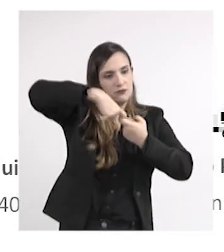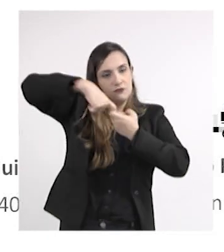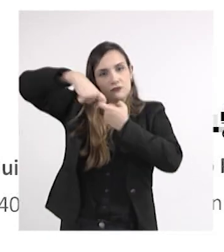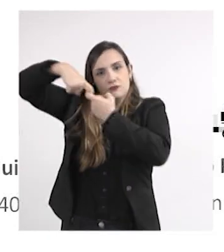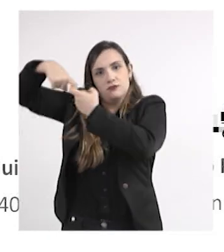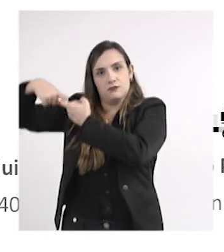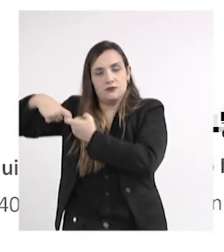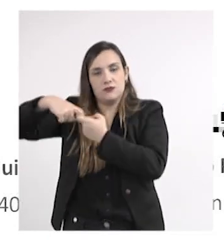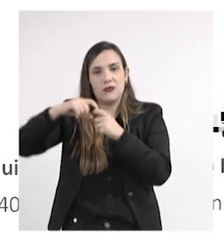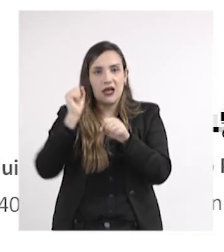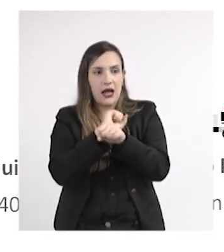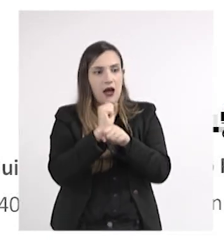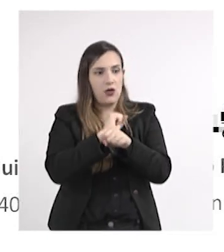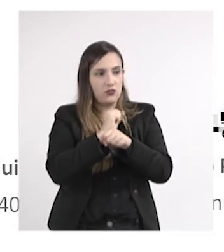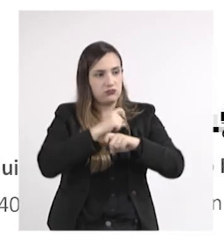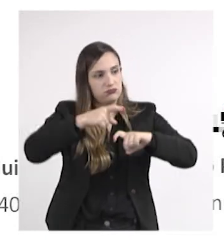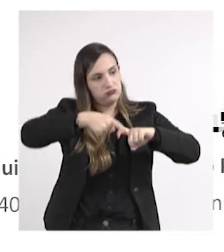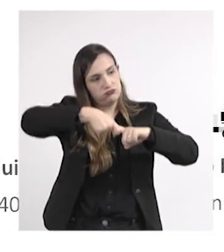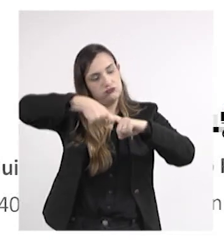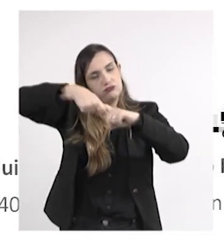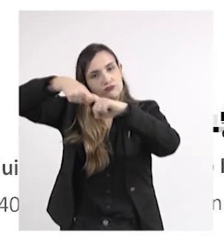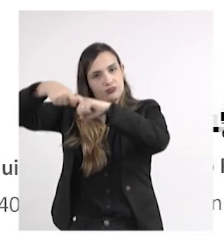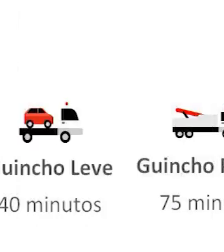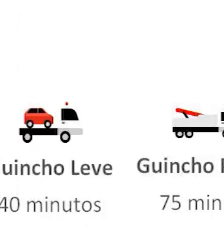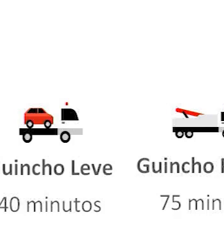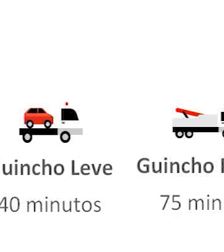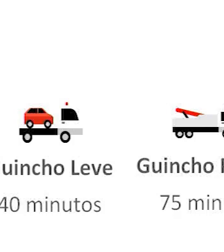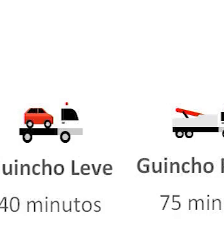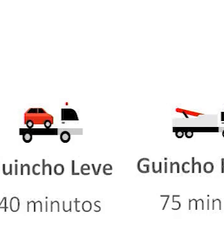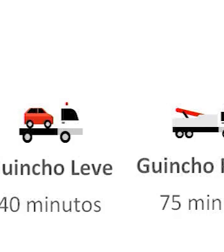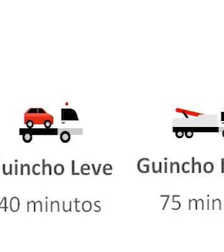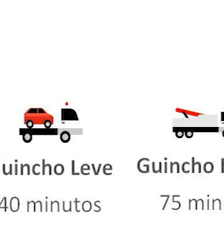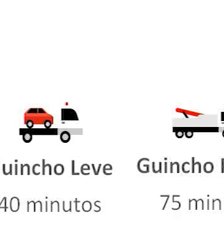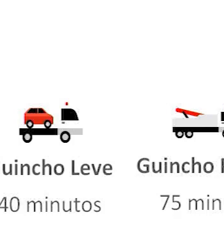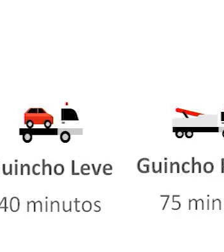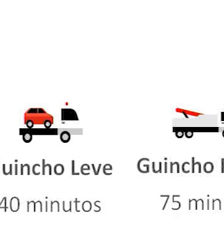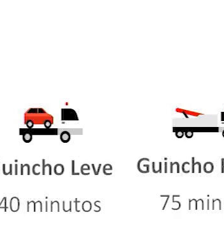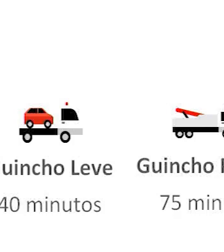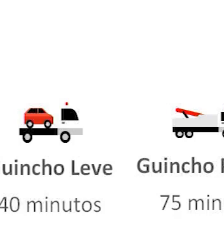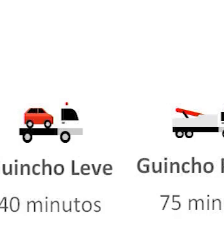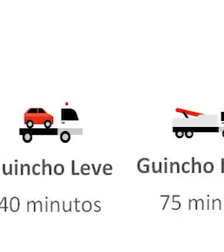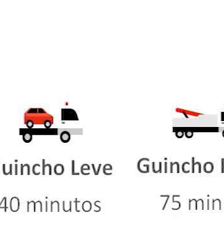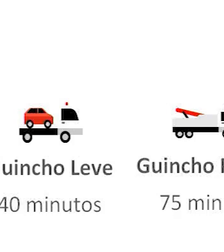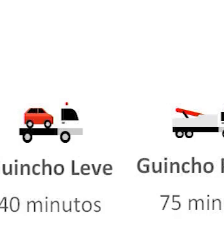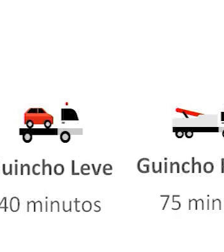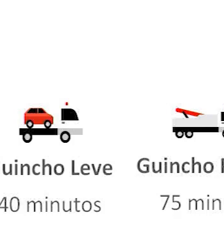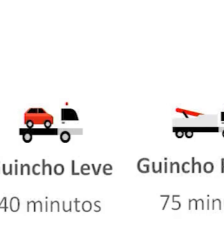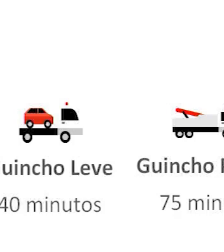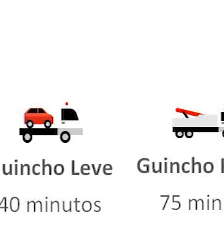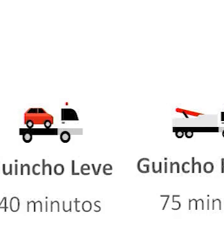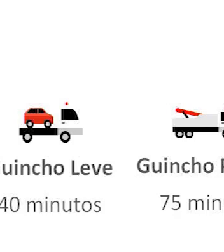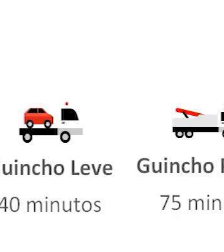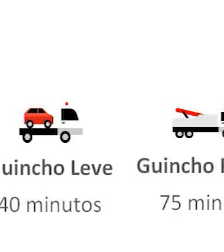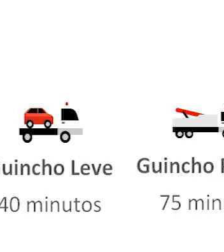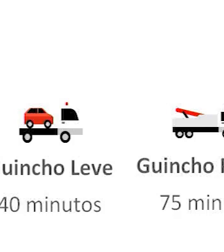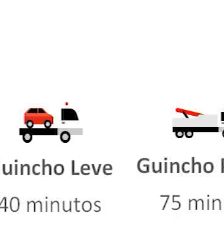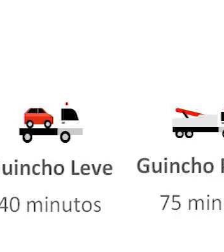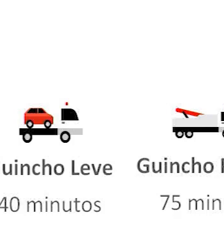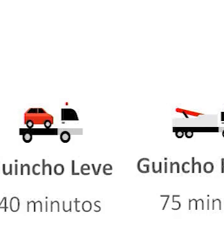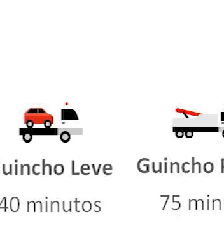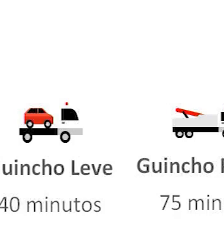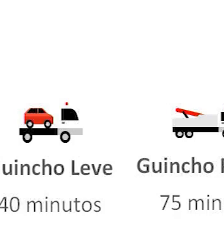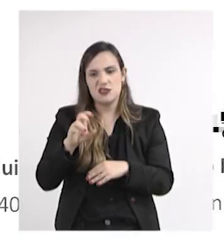existem tempos distintos de atendimento na via, respectivamente 40 e 75 minutos,